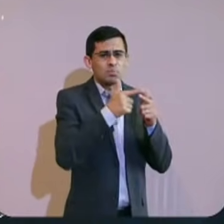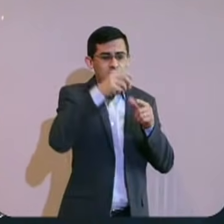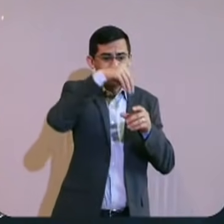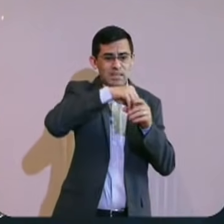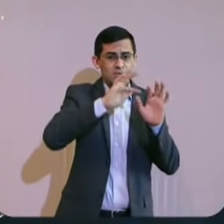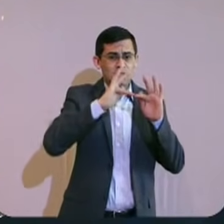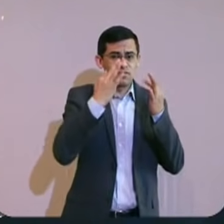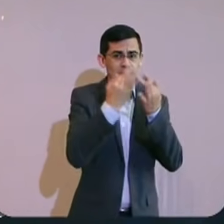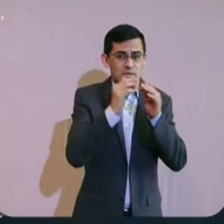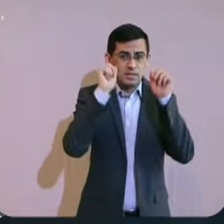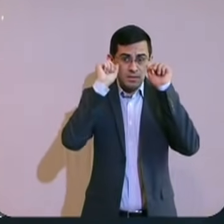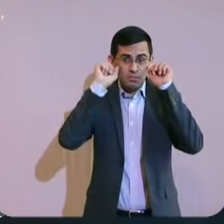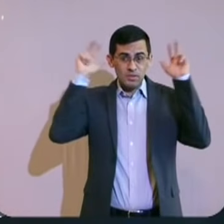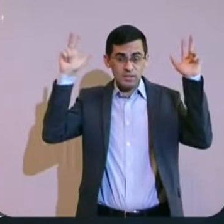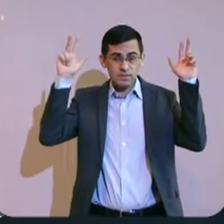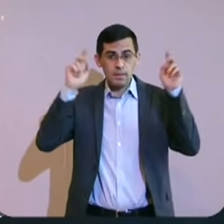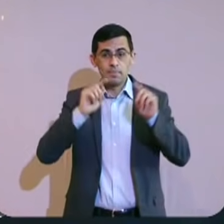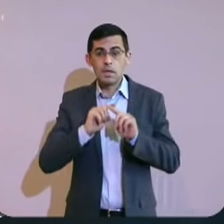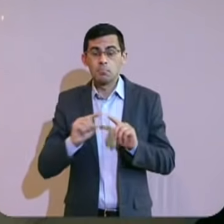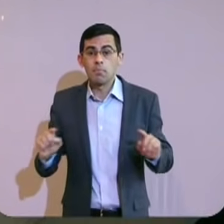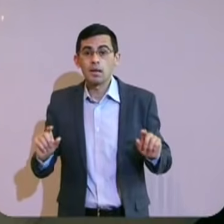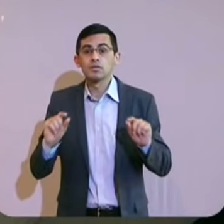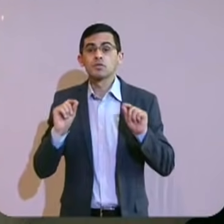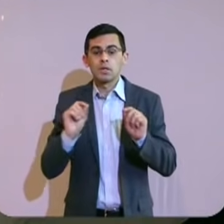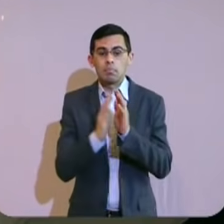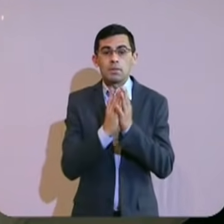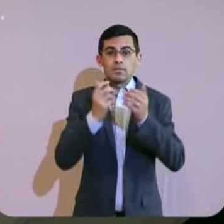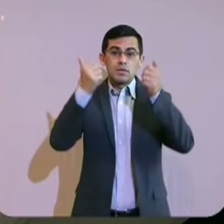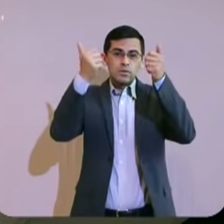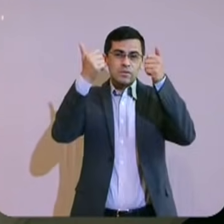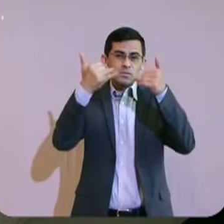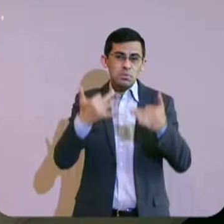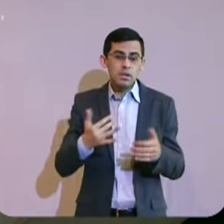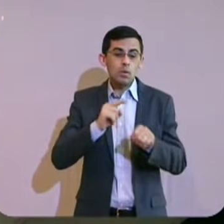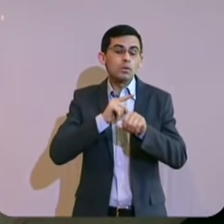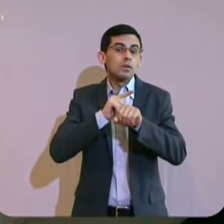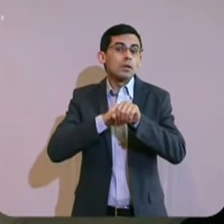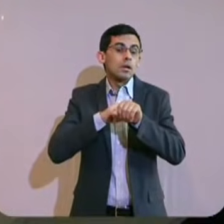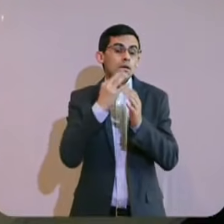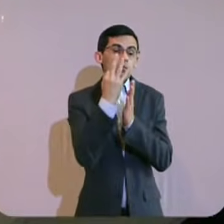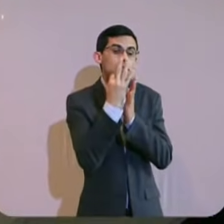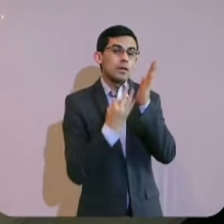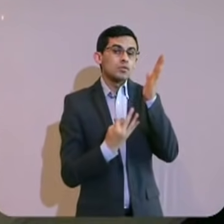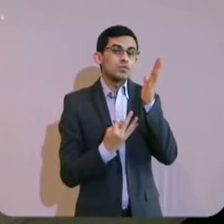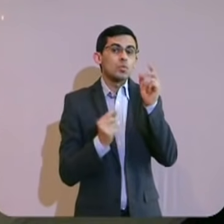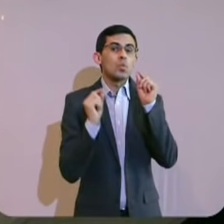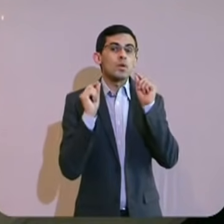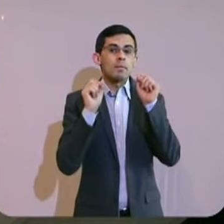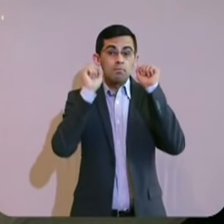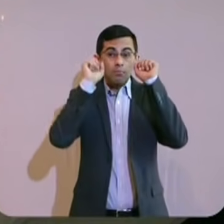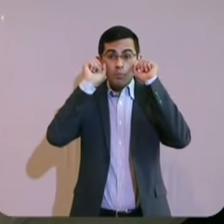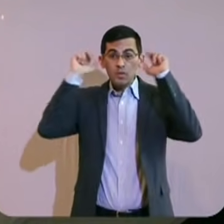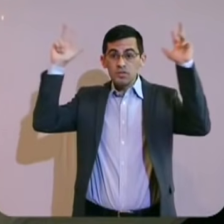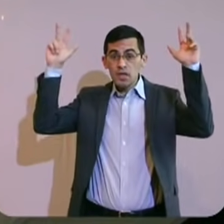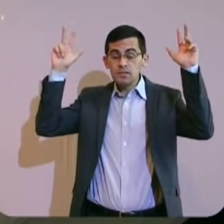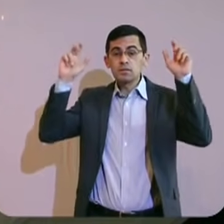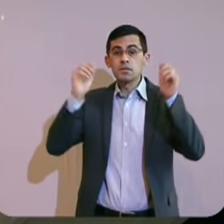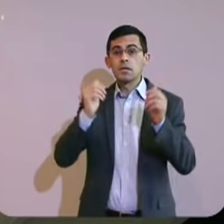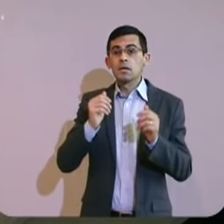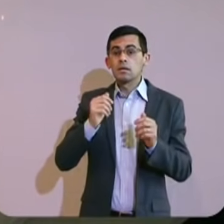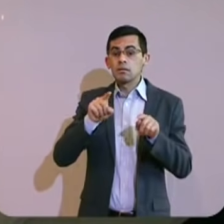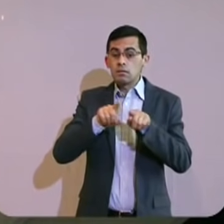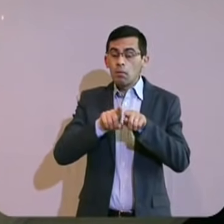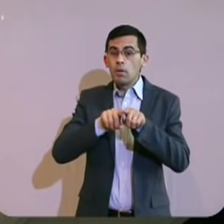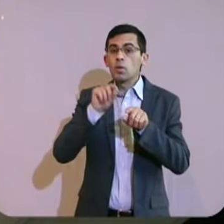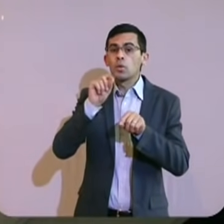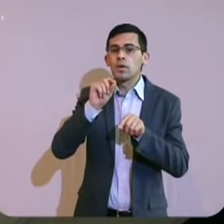na família de Moisés. E de repente a Bíblia vai dizer naquele texto que Moisés se tornou e